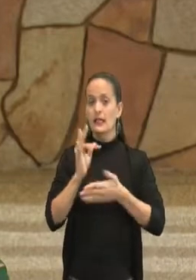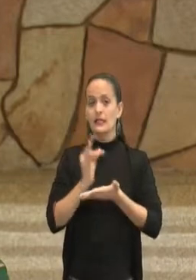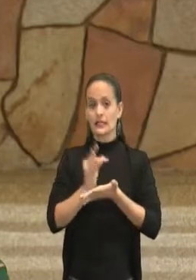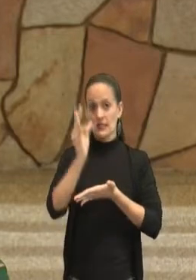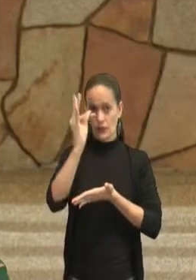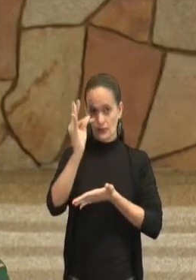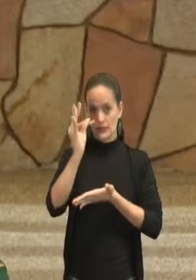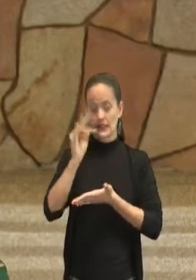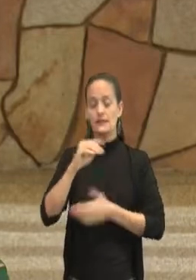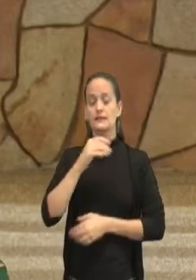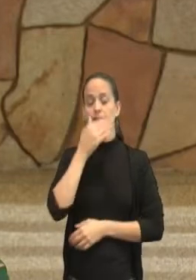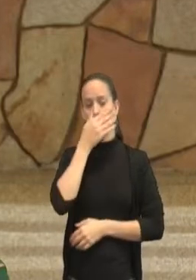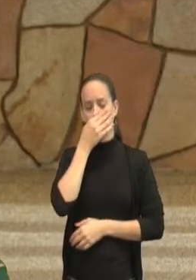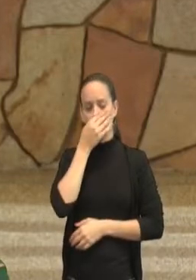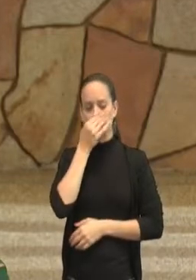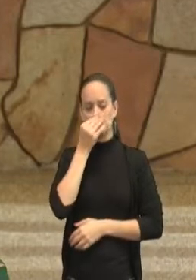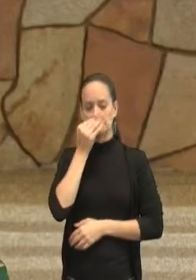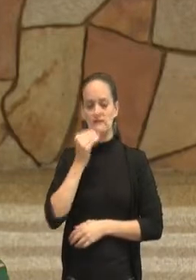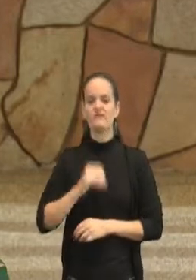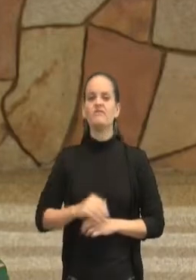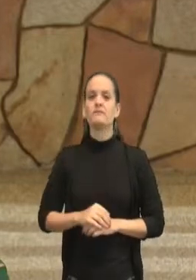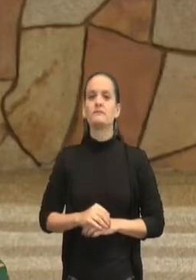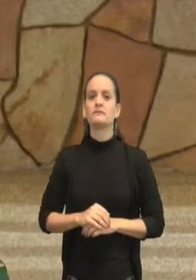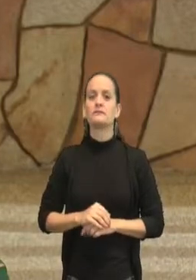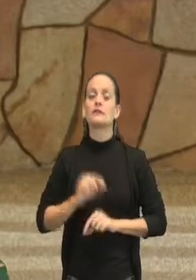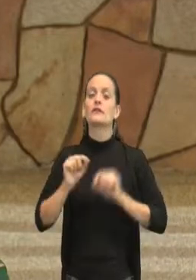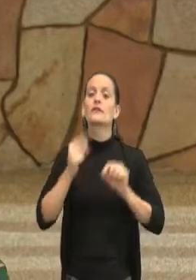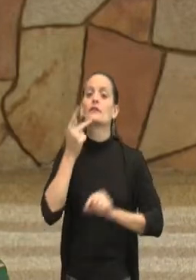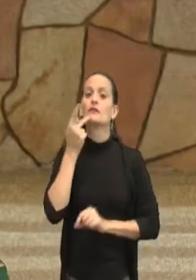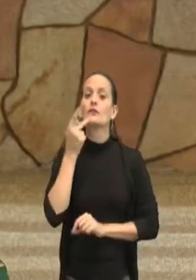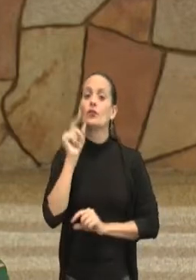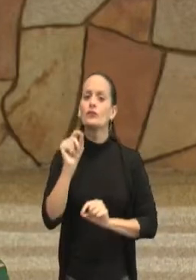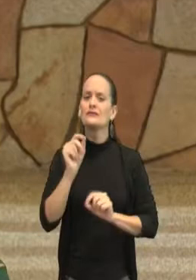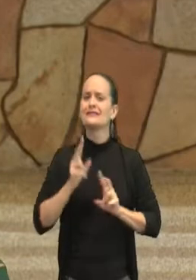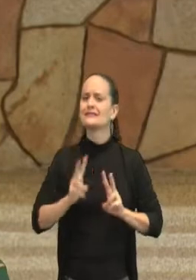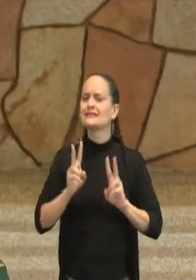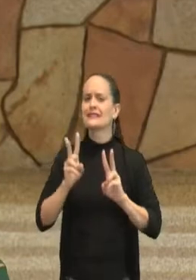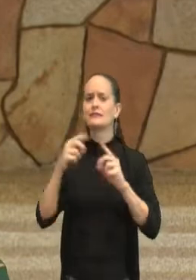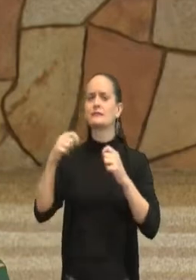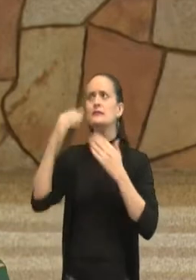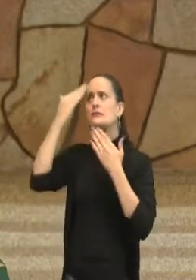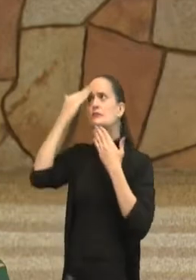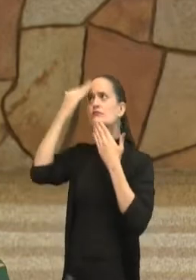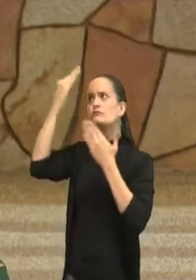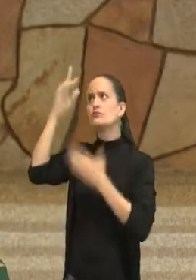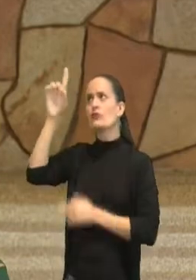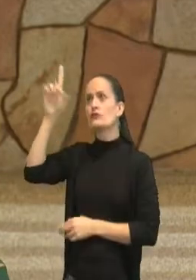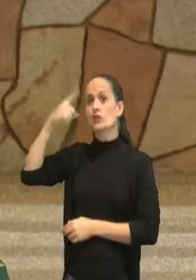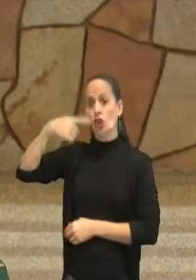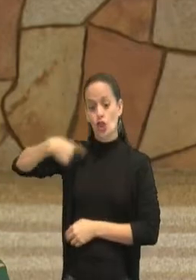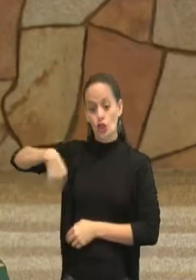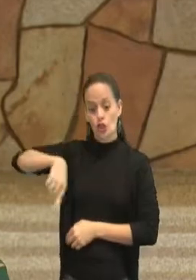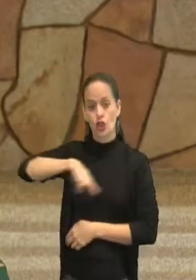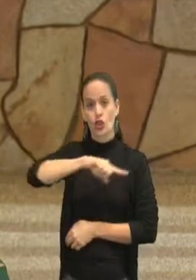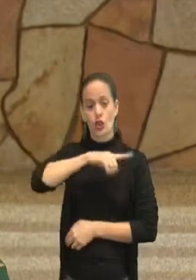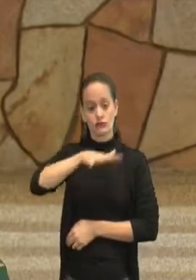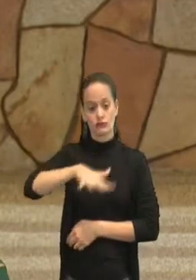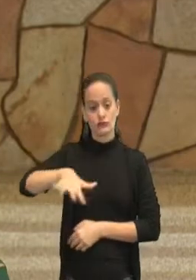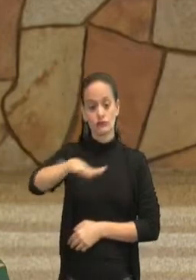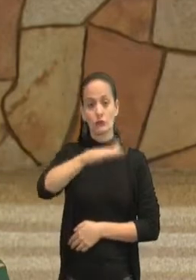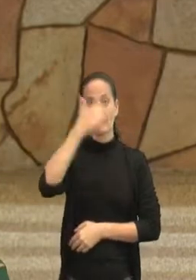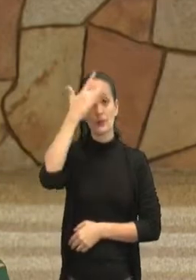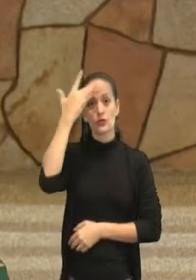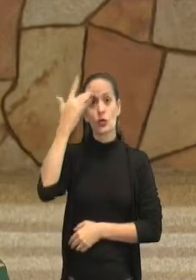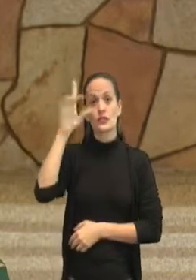verso 13. Entretanto, devemos sempre dar graças a Deus por vós, irmãos amados pelo